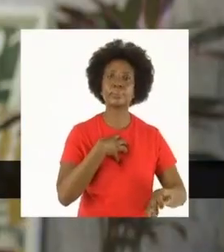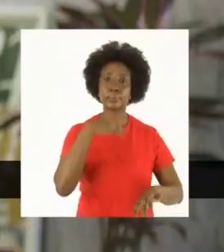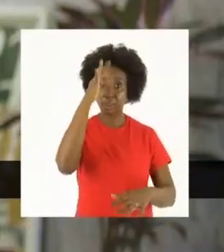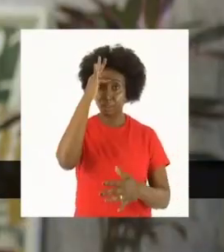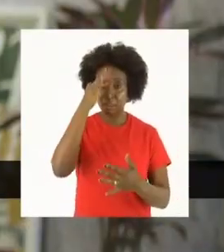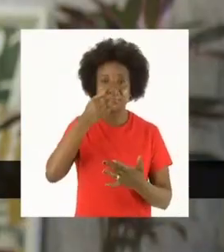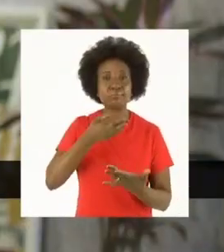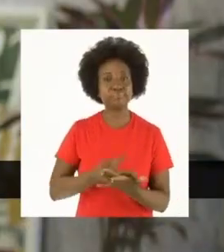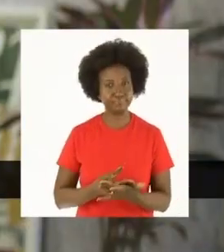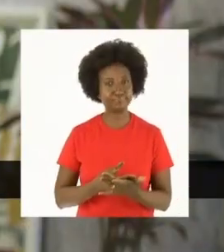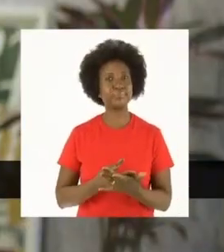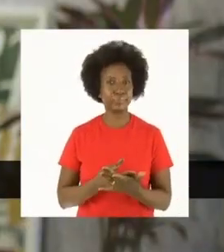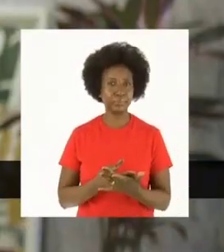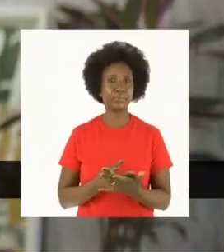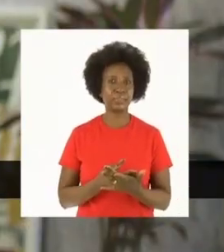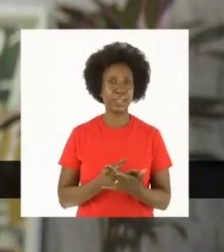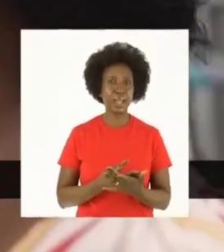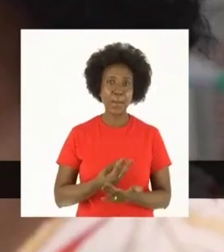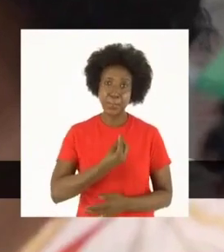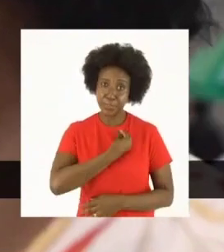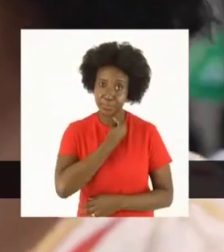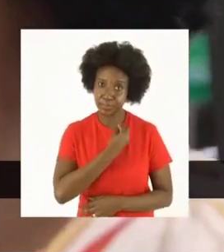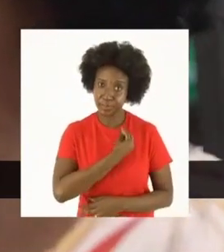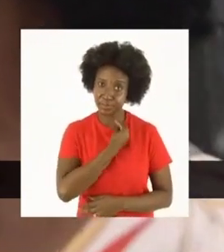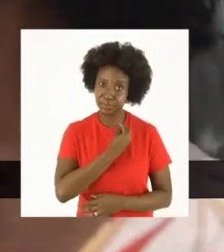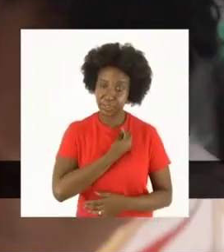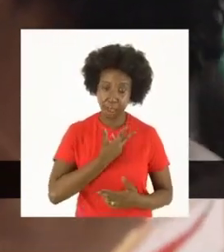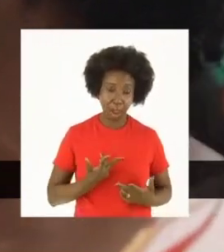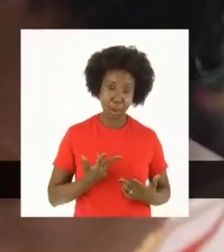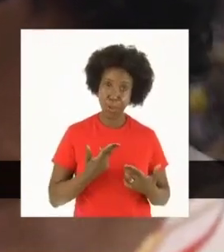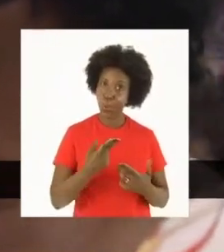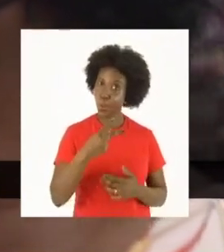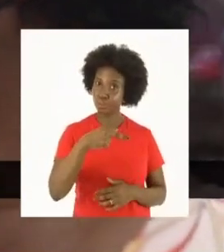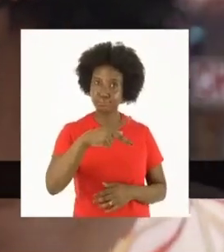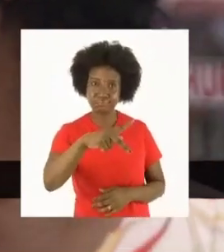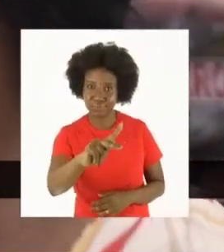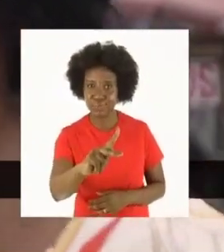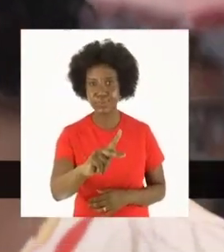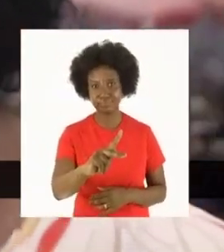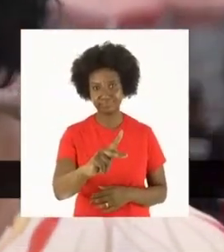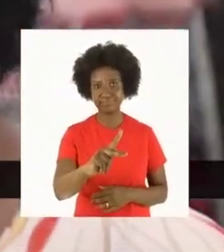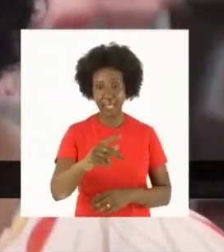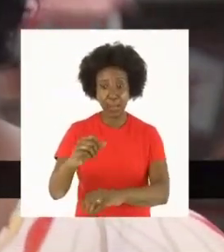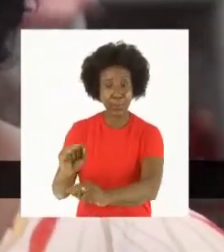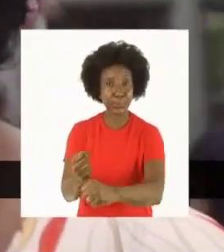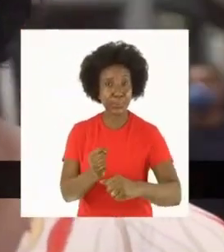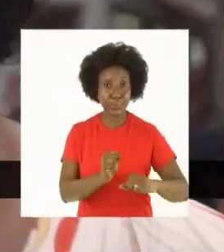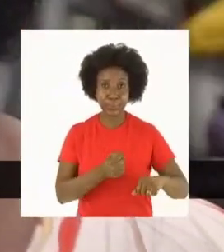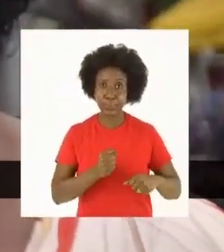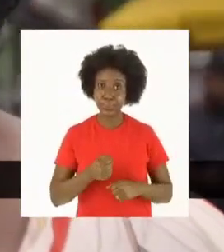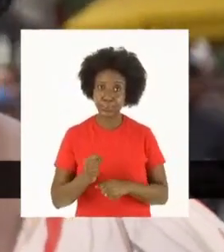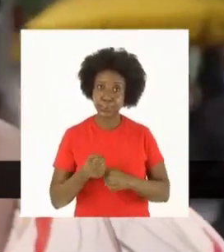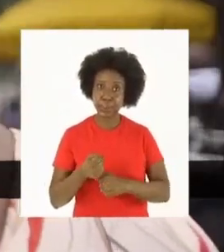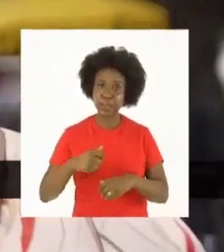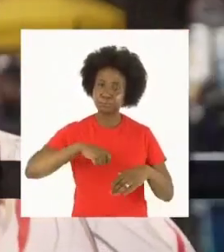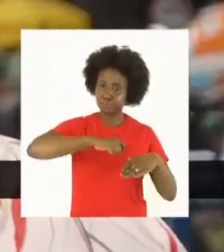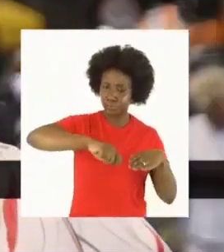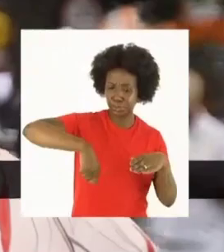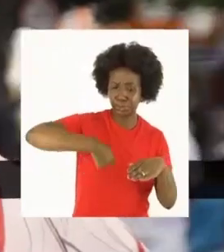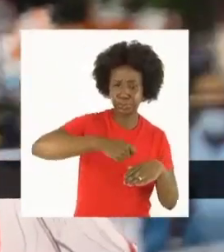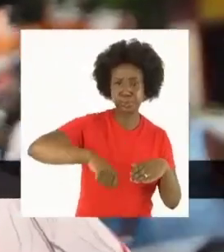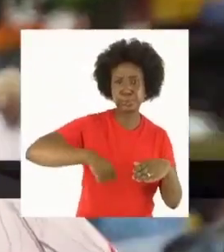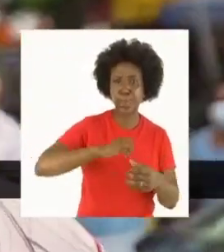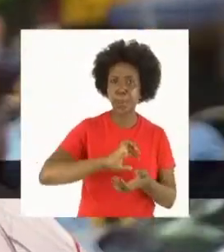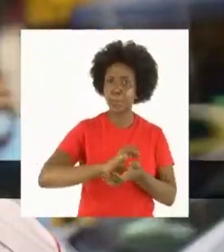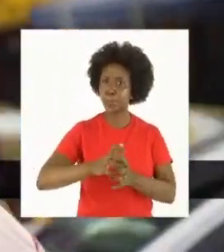com engajamento e fé nas pessoas. A minha vida tem a mesma origem que a sua. Limpei casas,